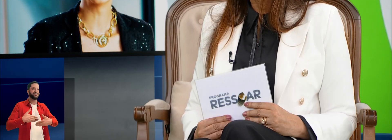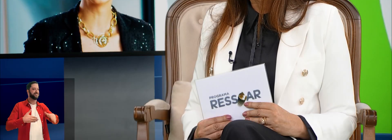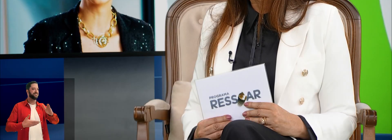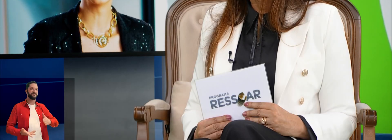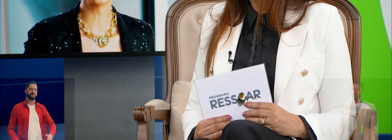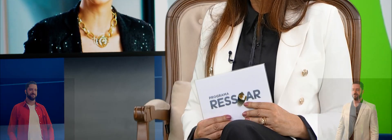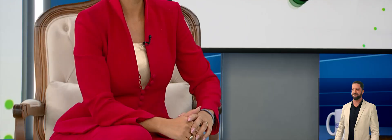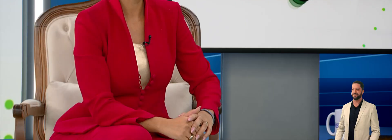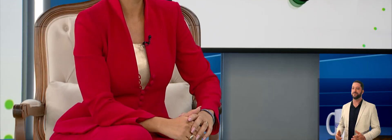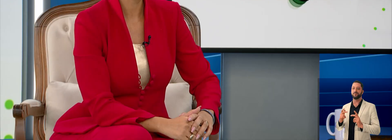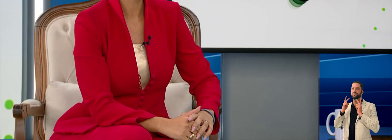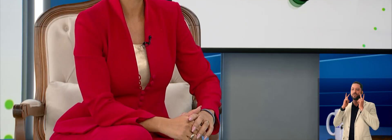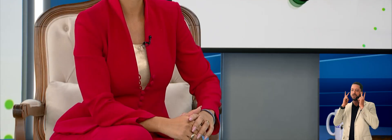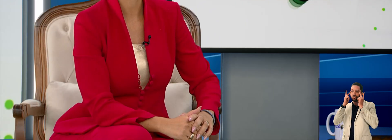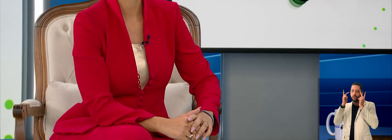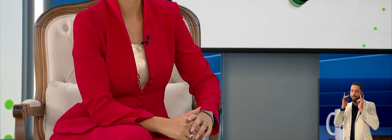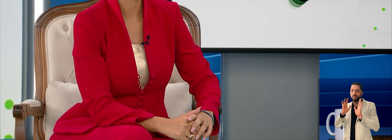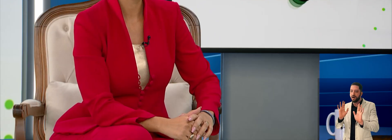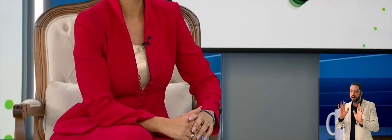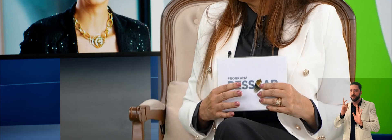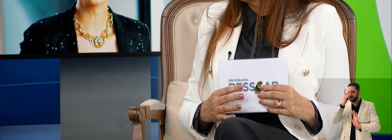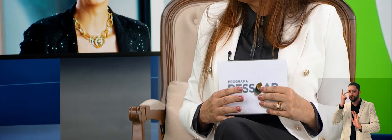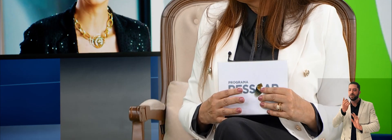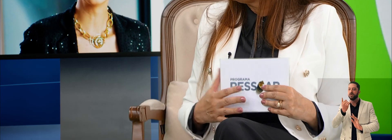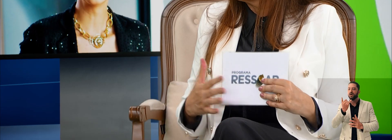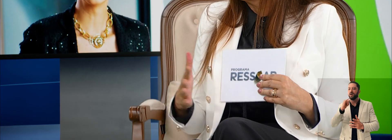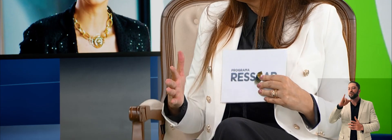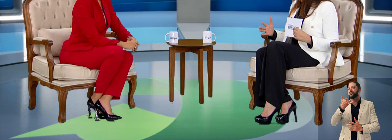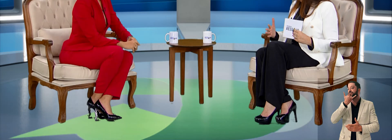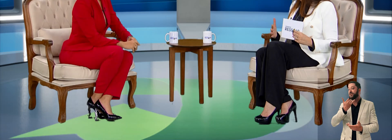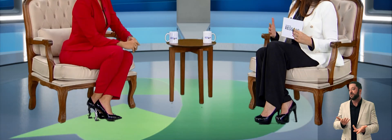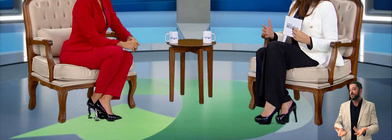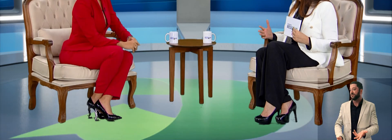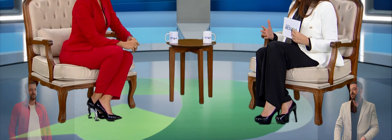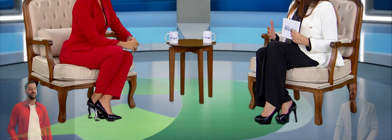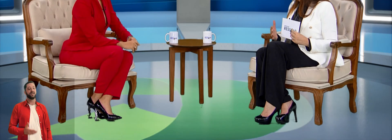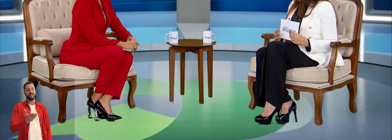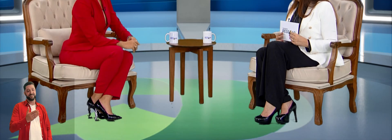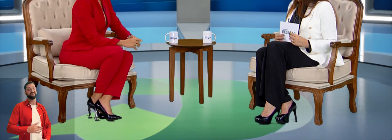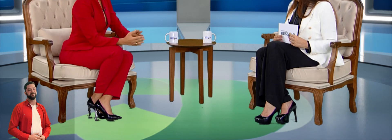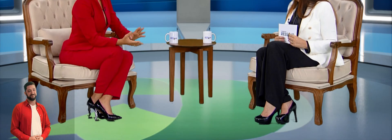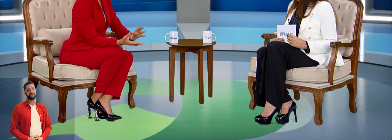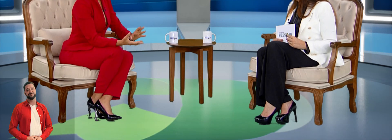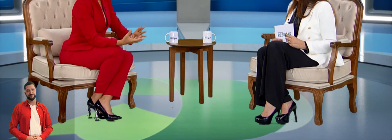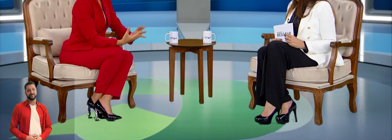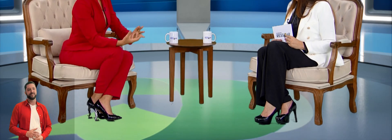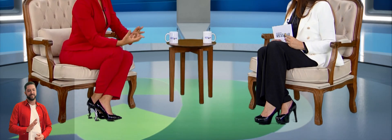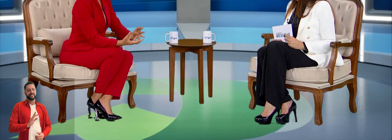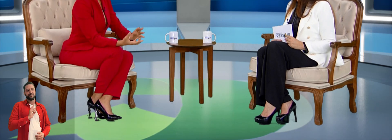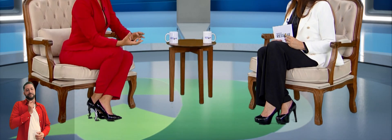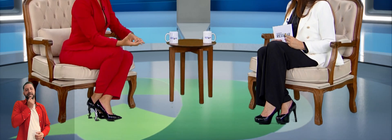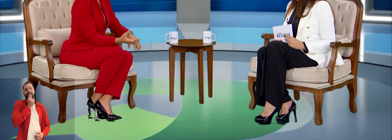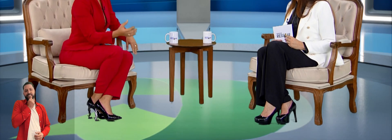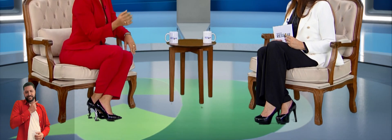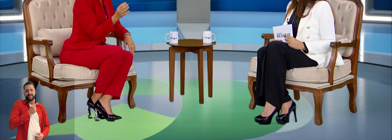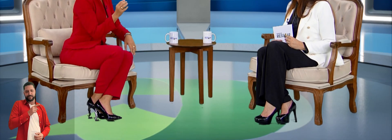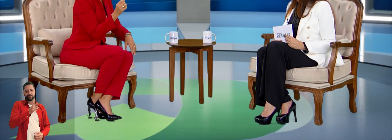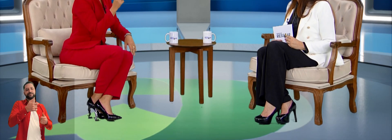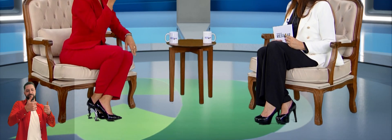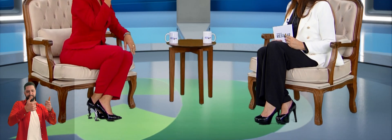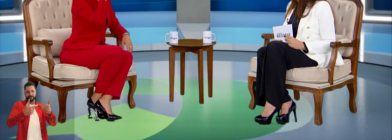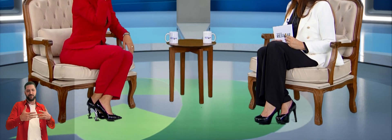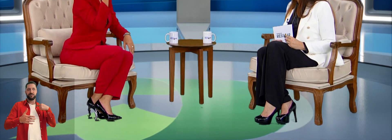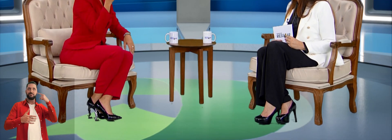ao longo da vida. Então é normal, e aí ela se conforma e ela justifica, né? E é muito engraçado você falar isso,